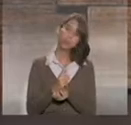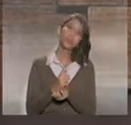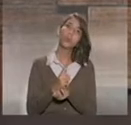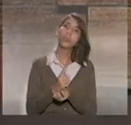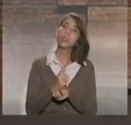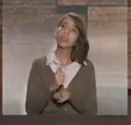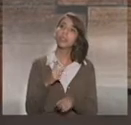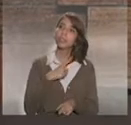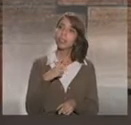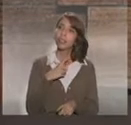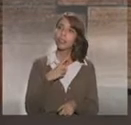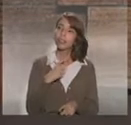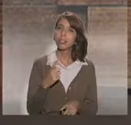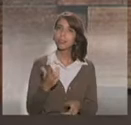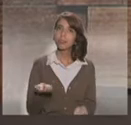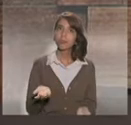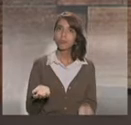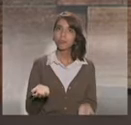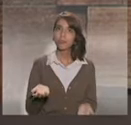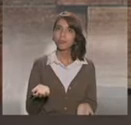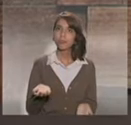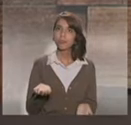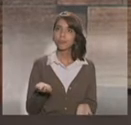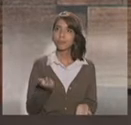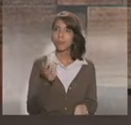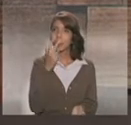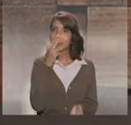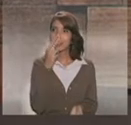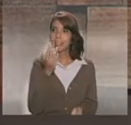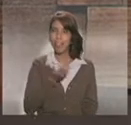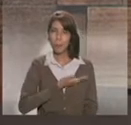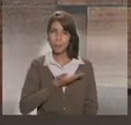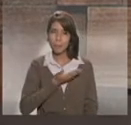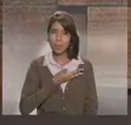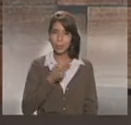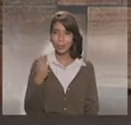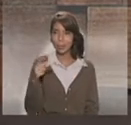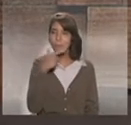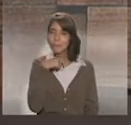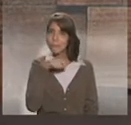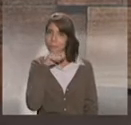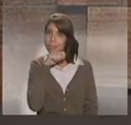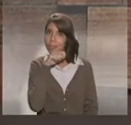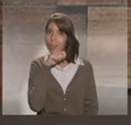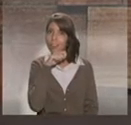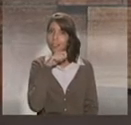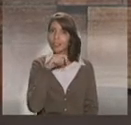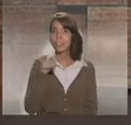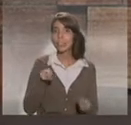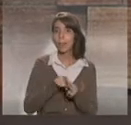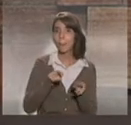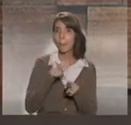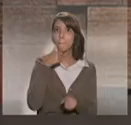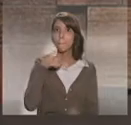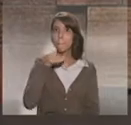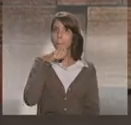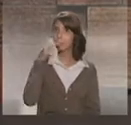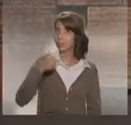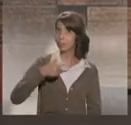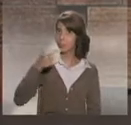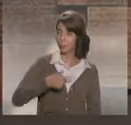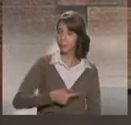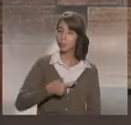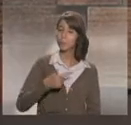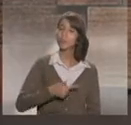tinha um dos amigos do meu pai e da minha madrasta valéria que